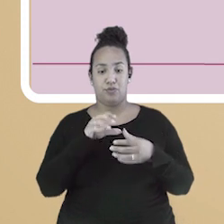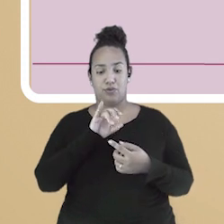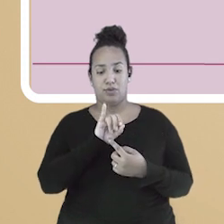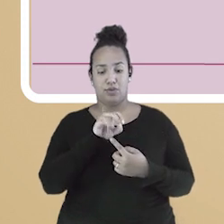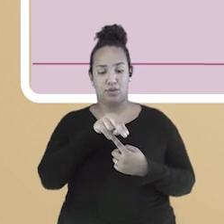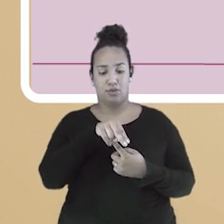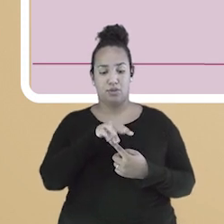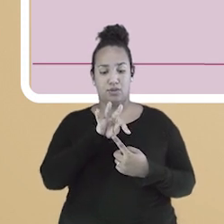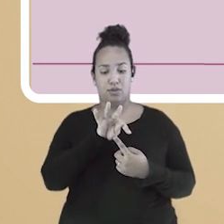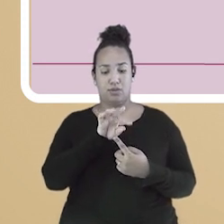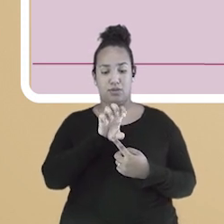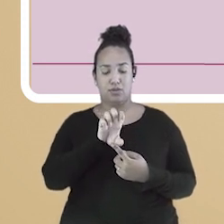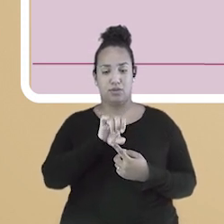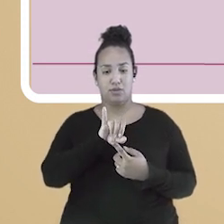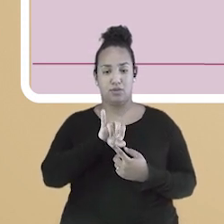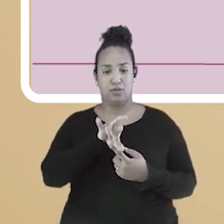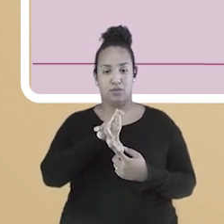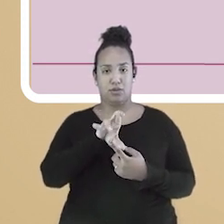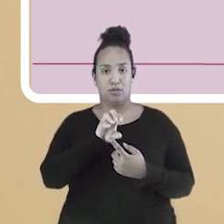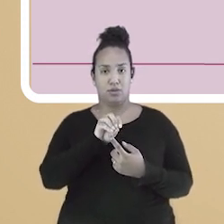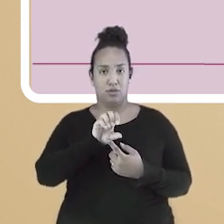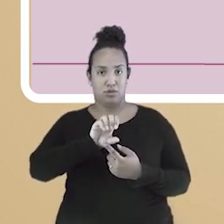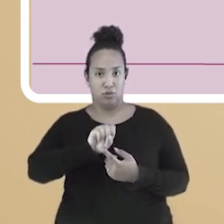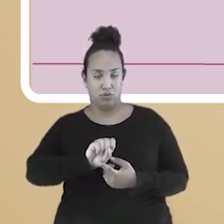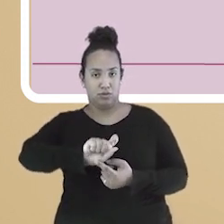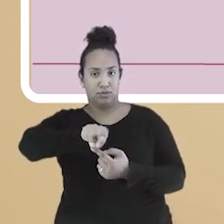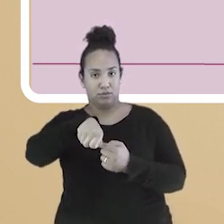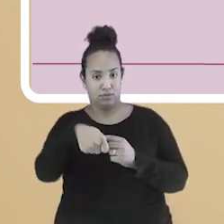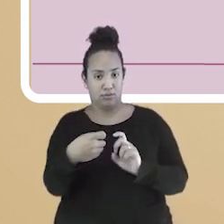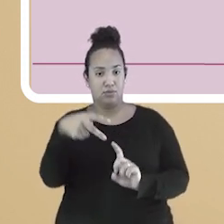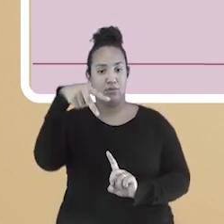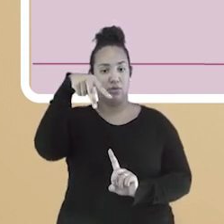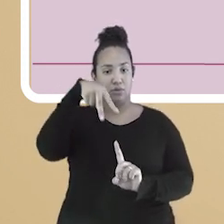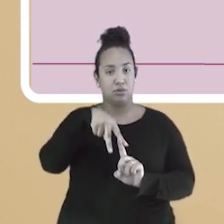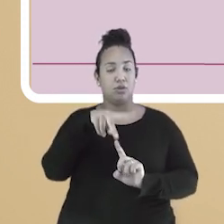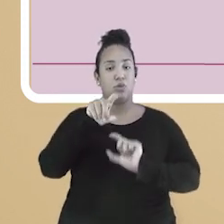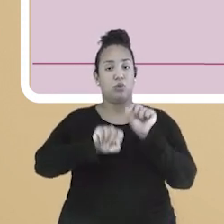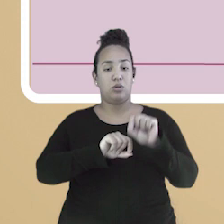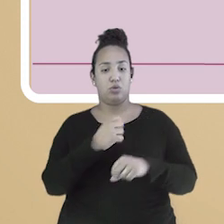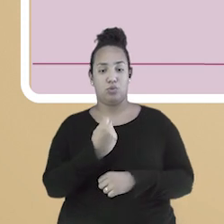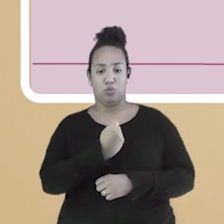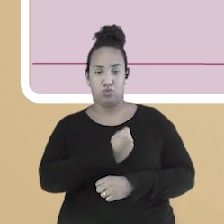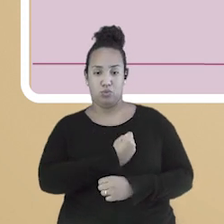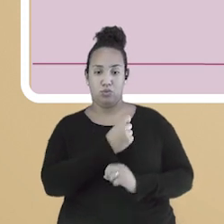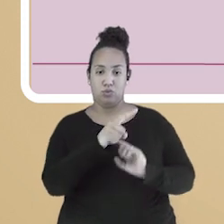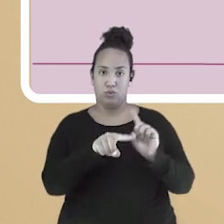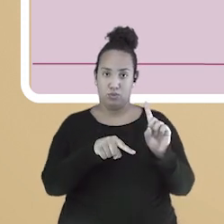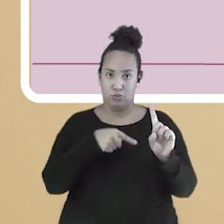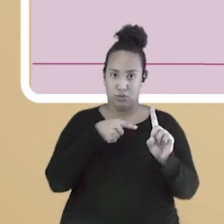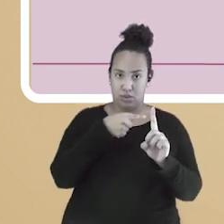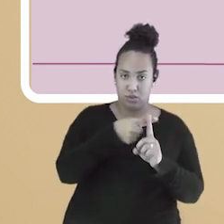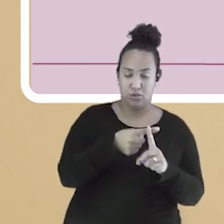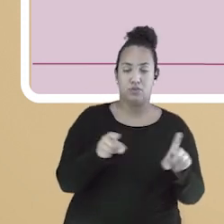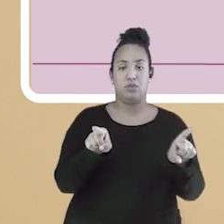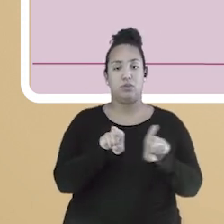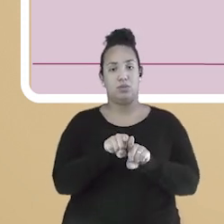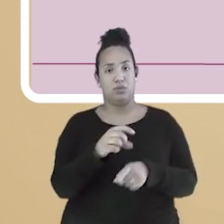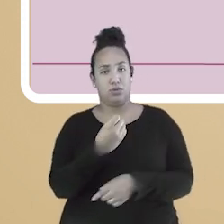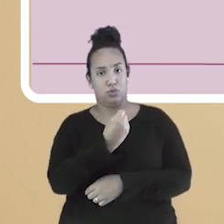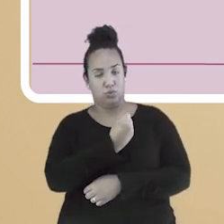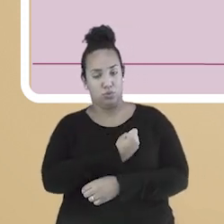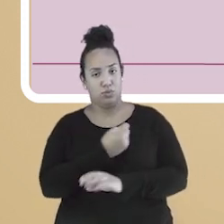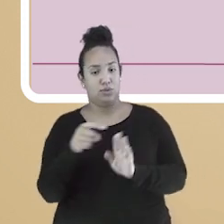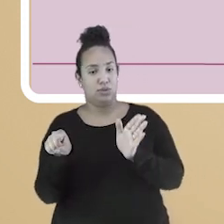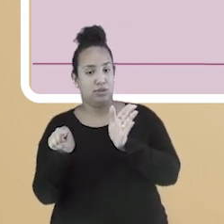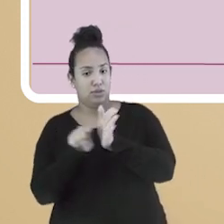inteiros corresponde à reunião dos números positivos, que são maiores que zero, e dos negativos, menores que